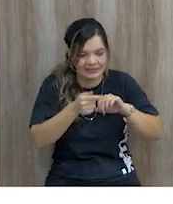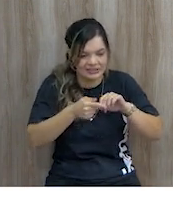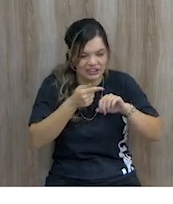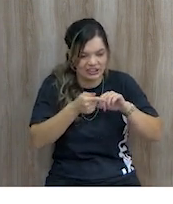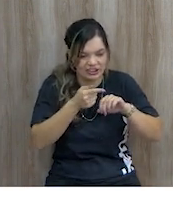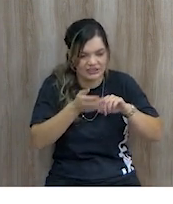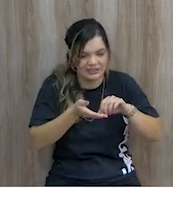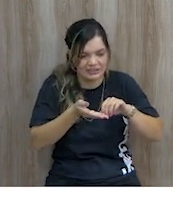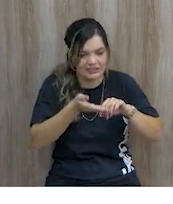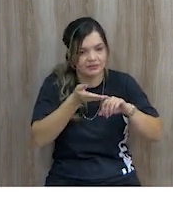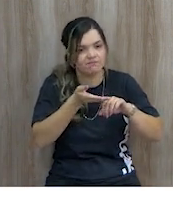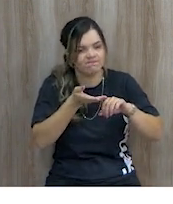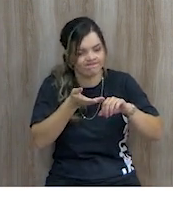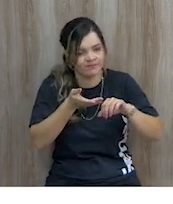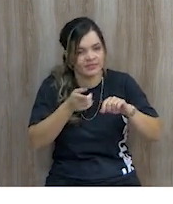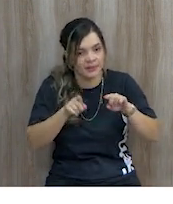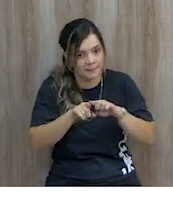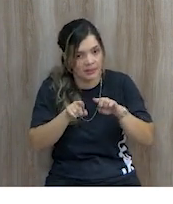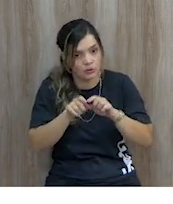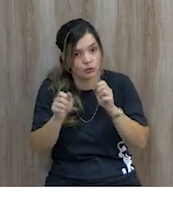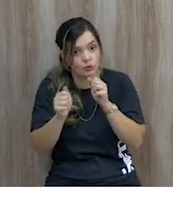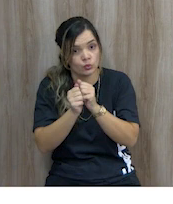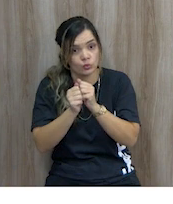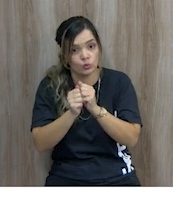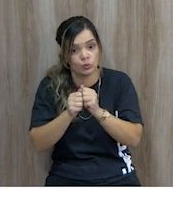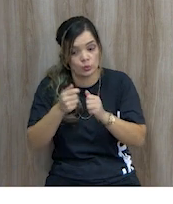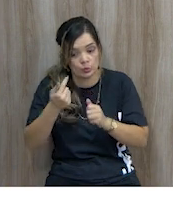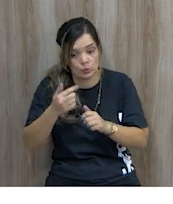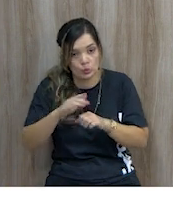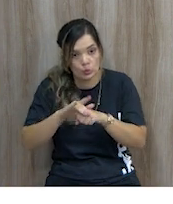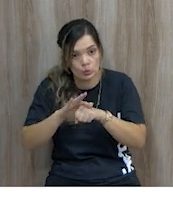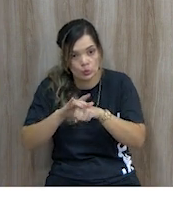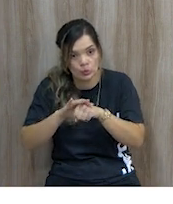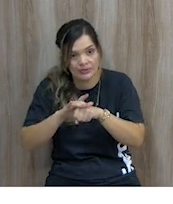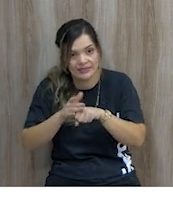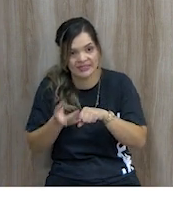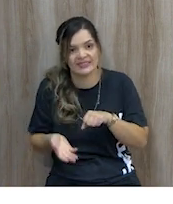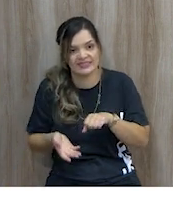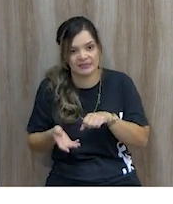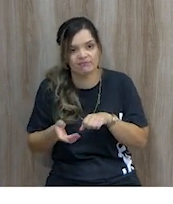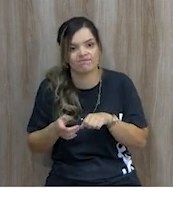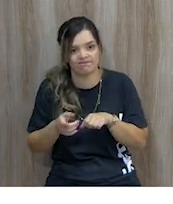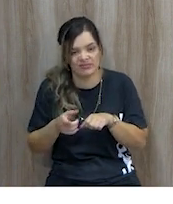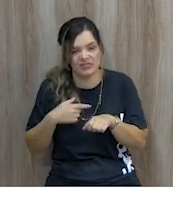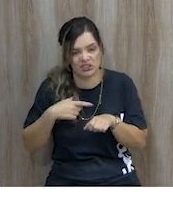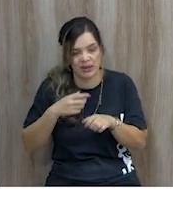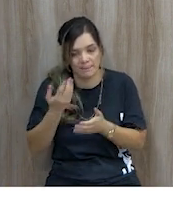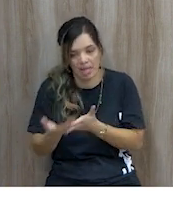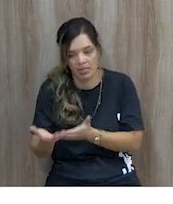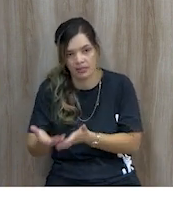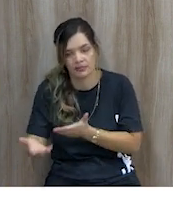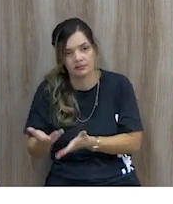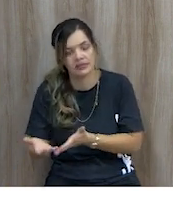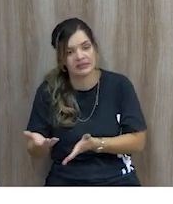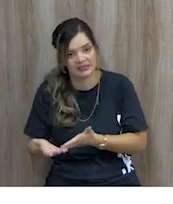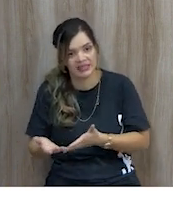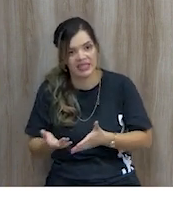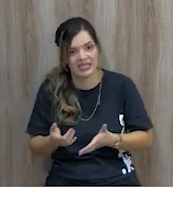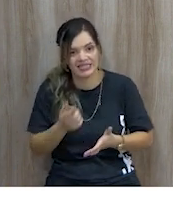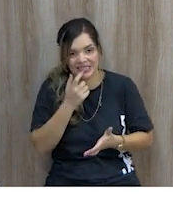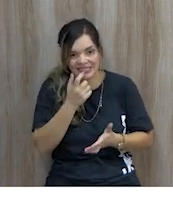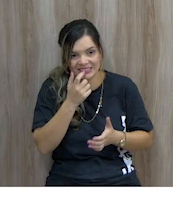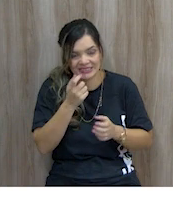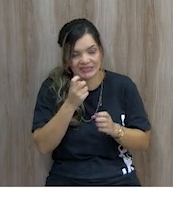seriam lesões onde a gente já tem perda de parte mineral desse dente. E aí é onde a gente entra com a